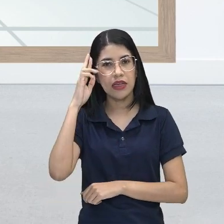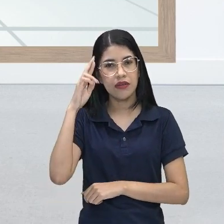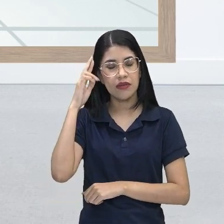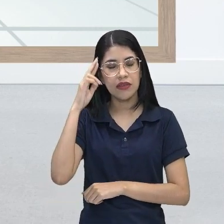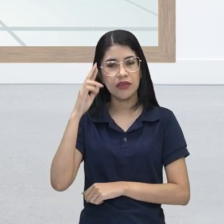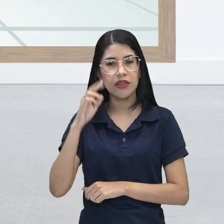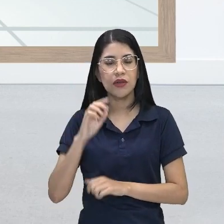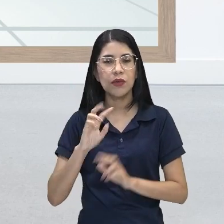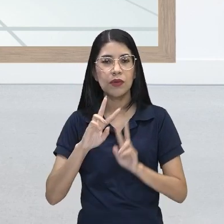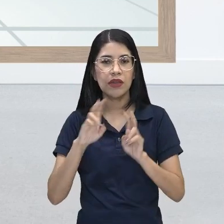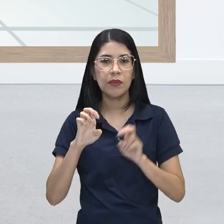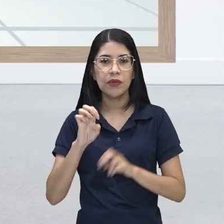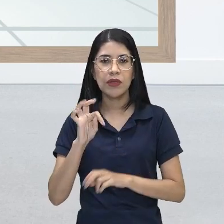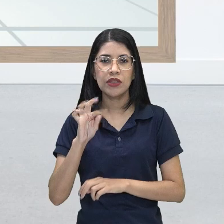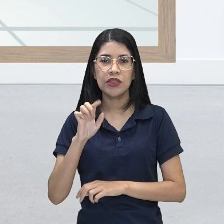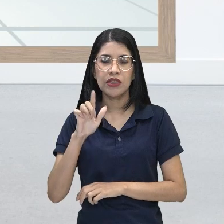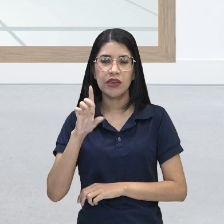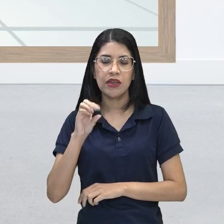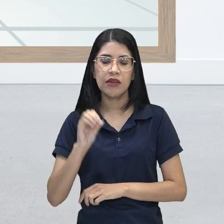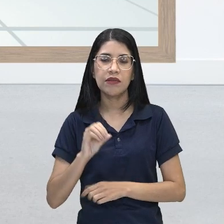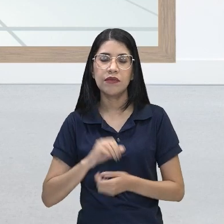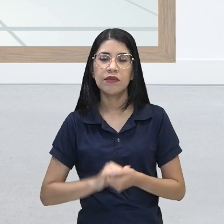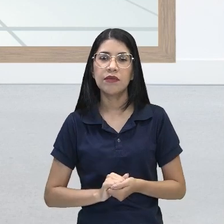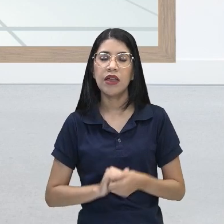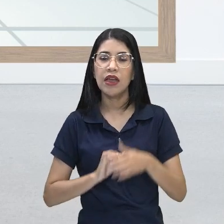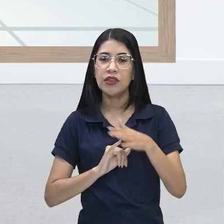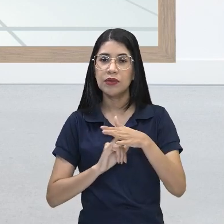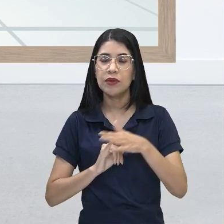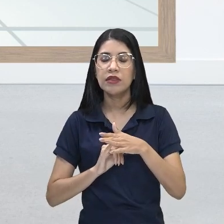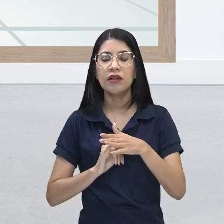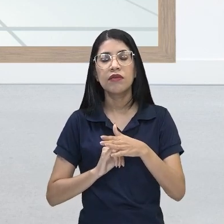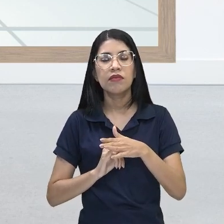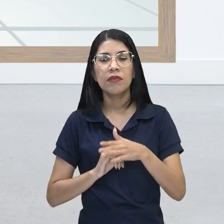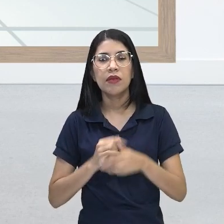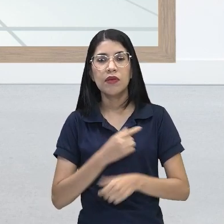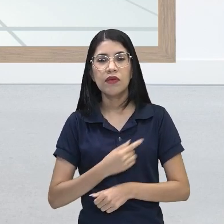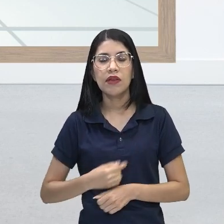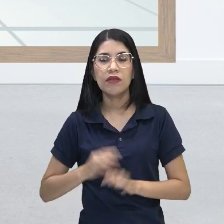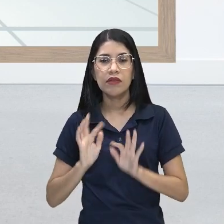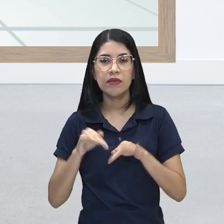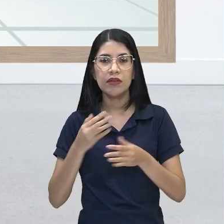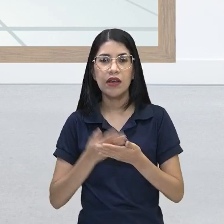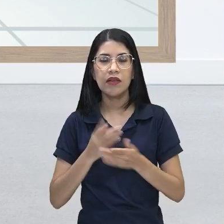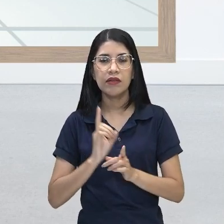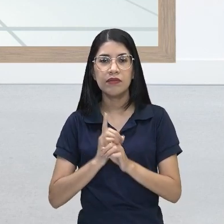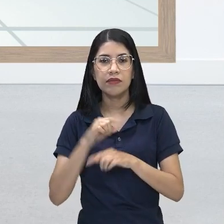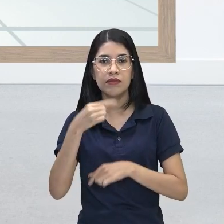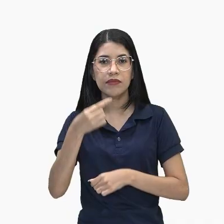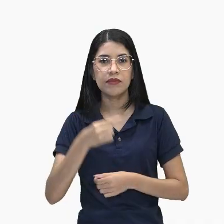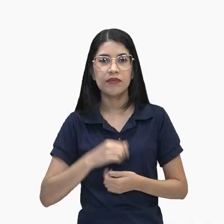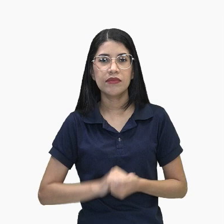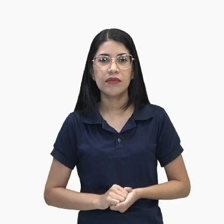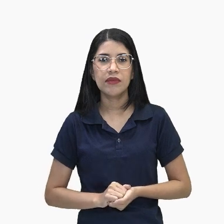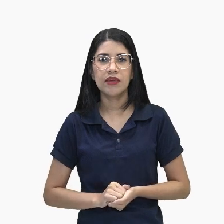o Estado, não é isso? Esse ente chamado Estado. Ficamos por aqui e até uma próxima aula.